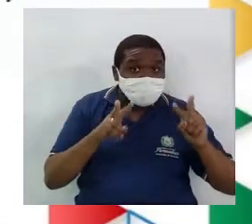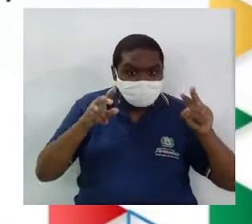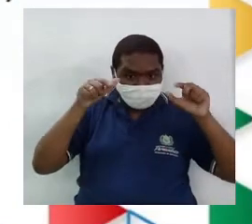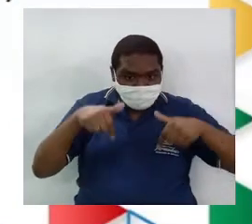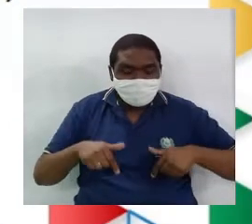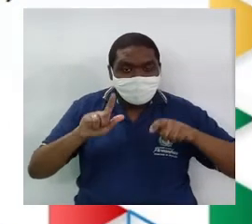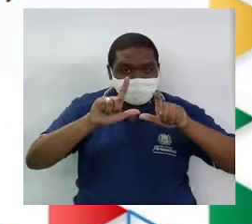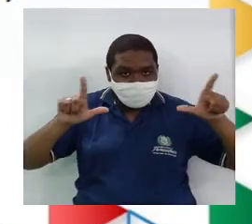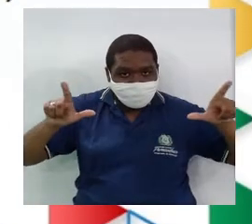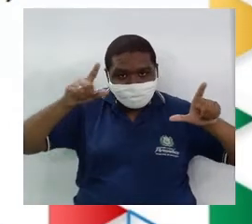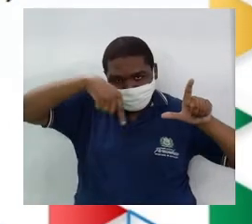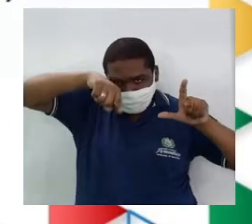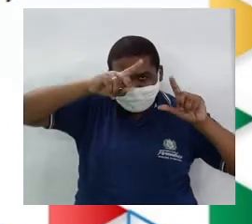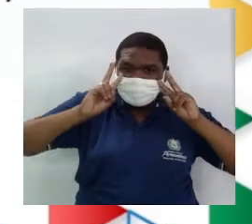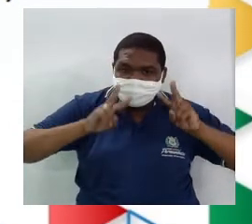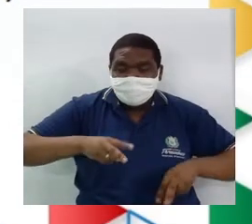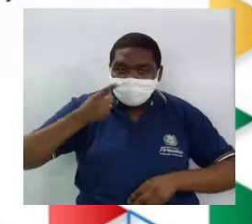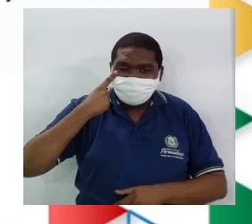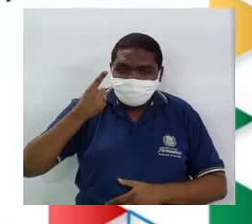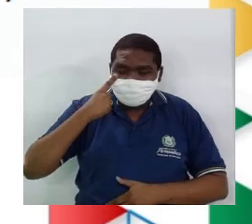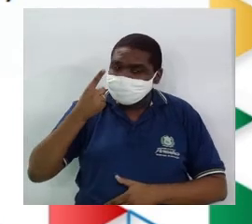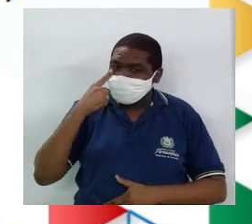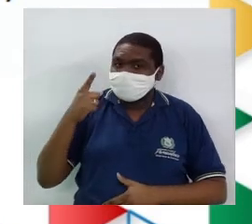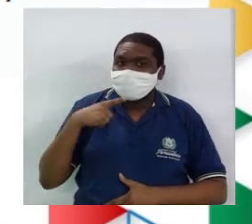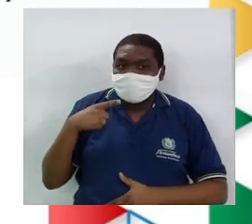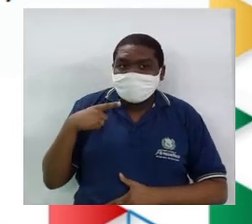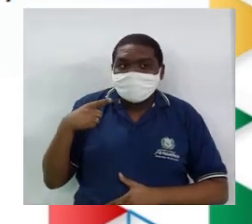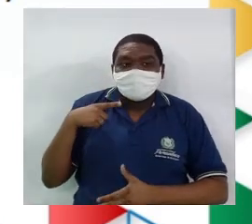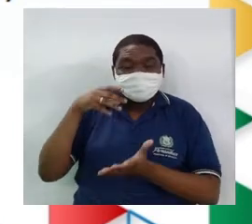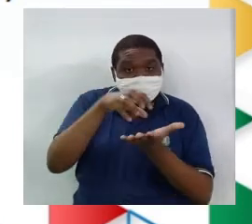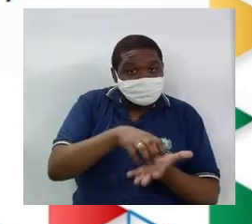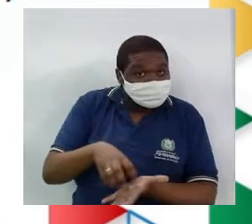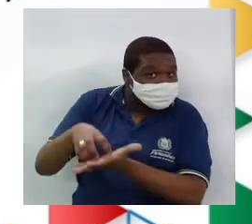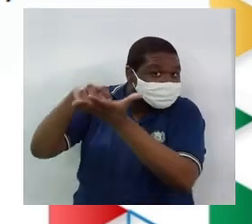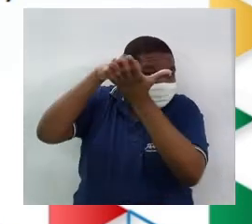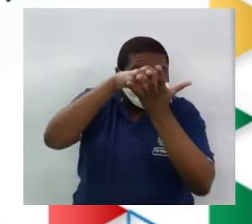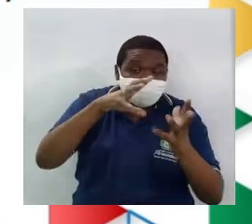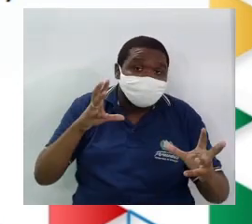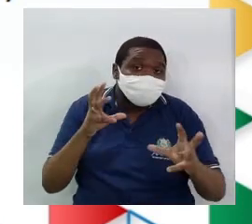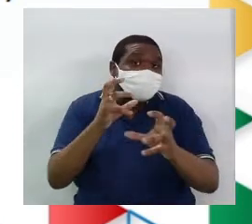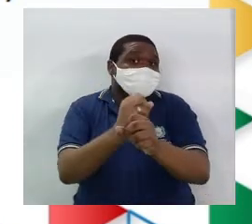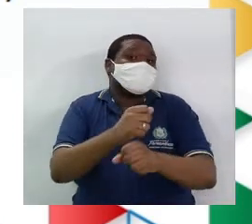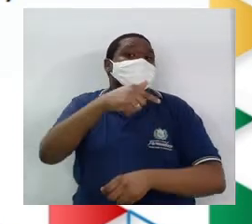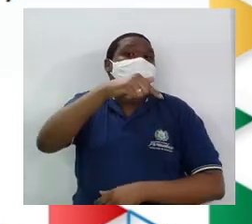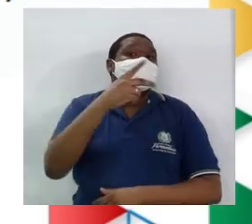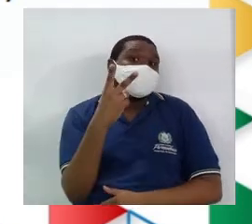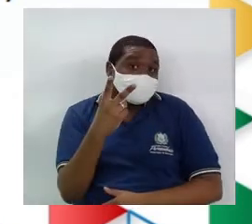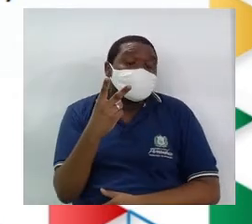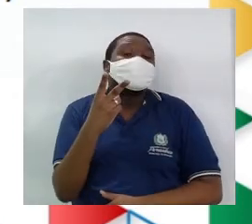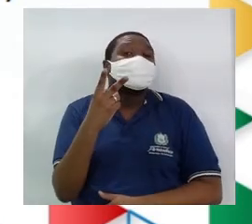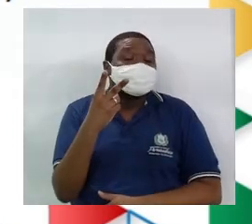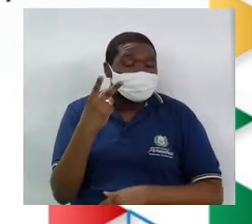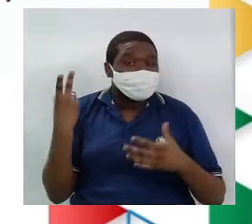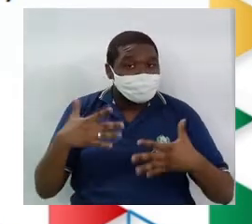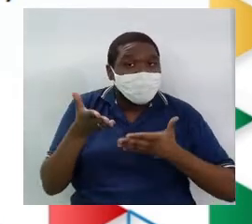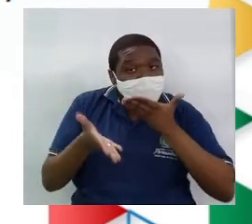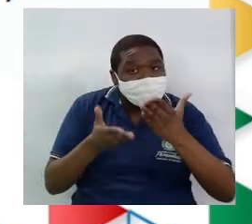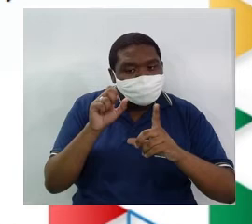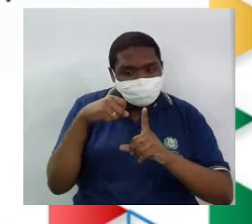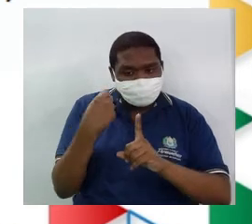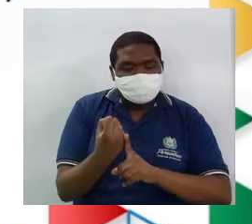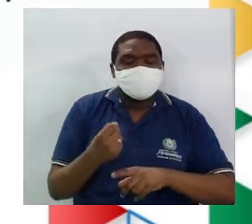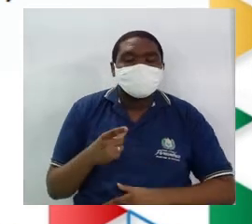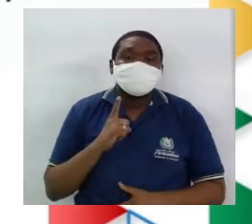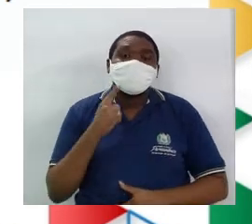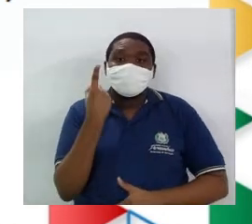tela, trago para vocês. Olhem só. São 72 centros comunitários de assistência social, um